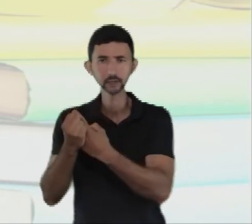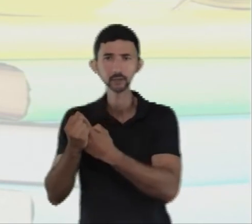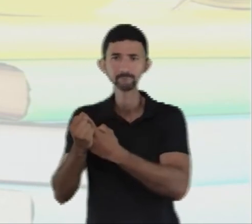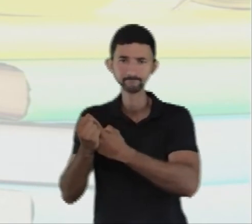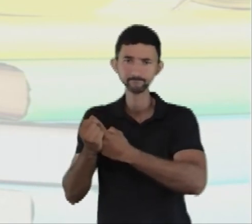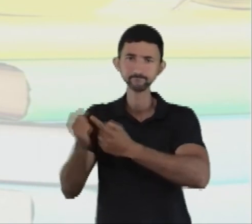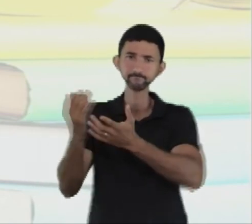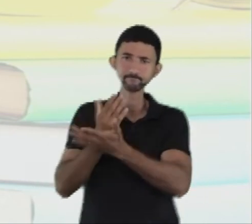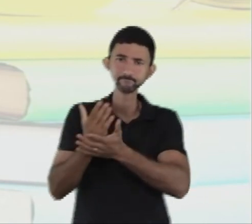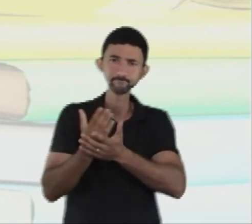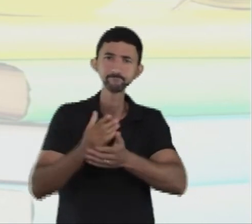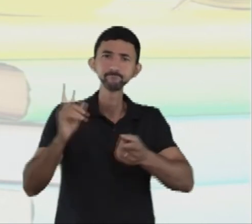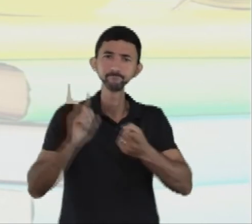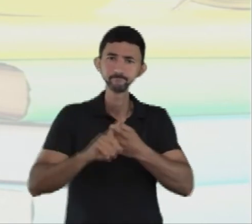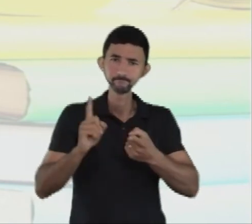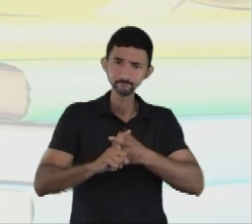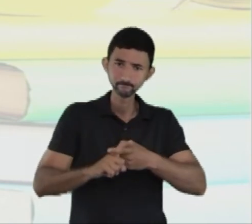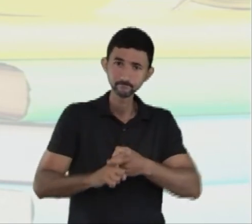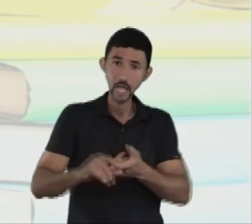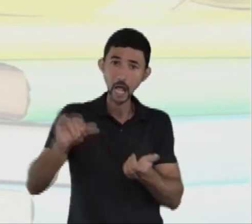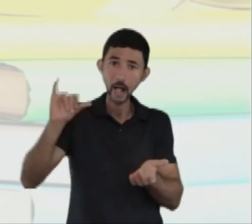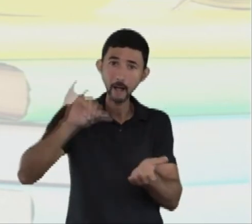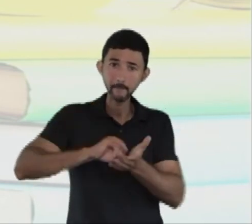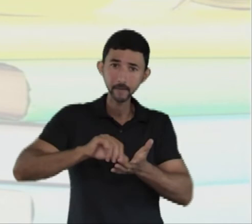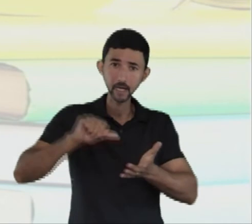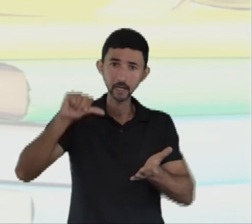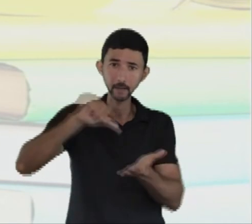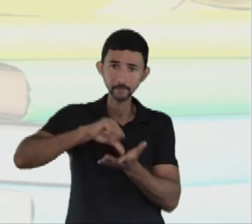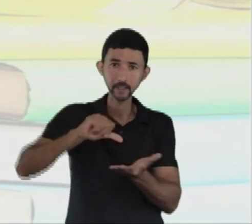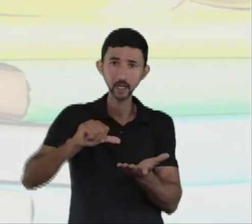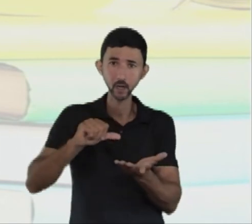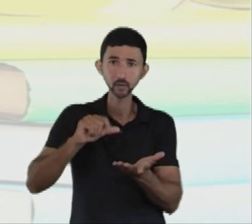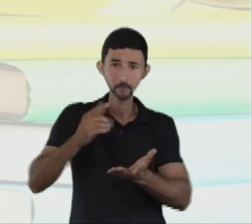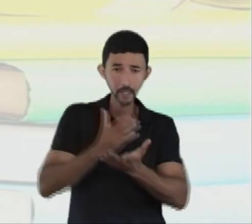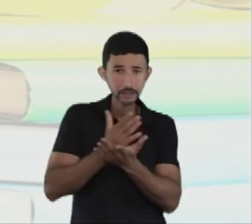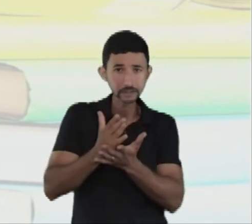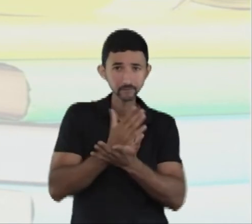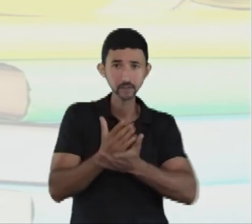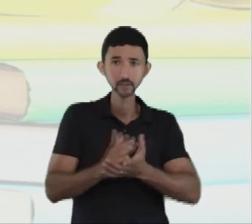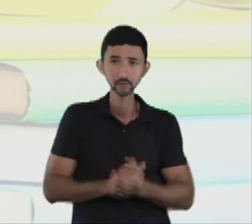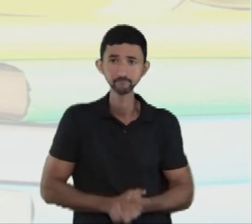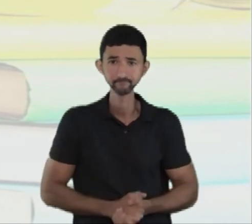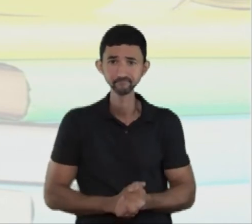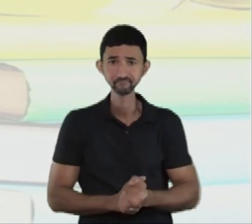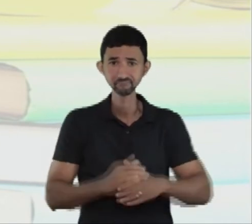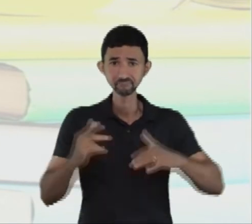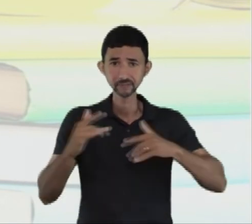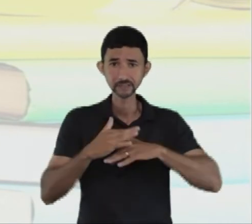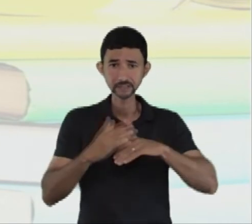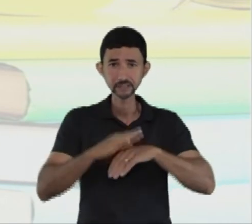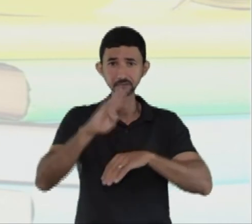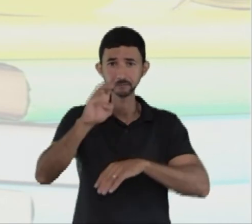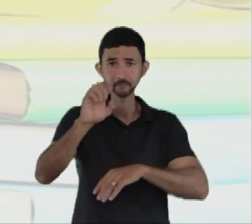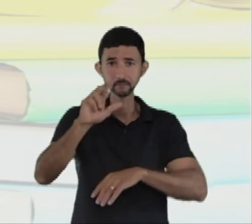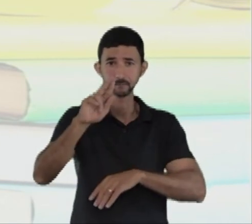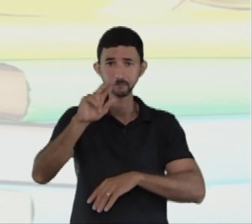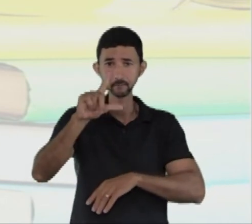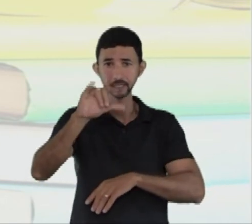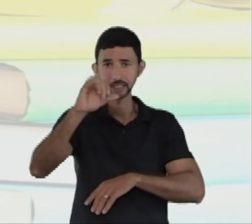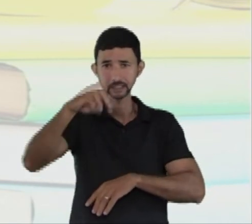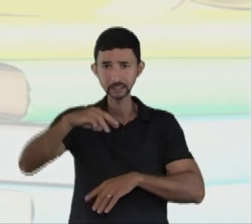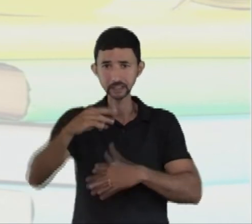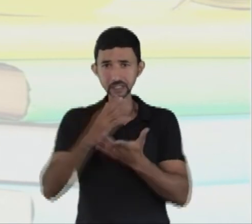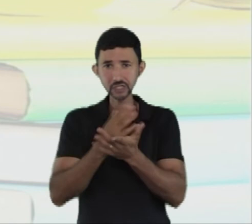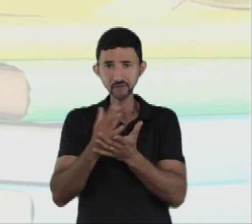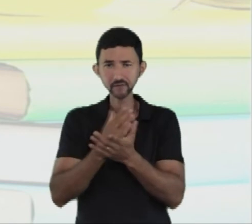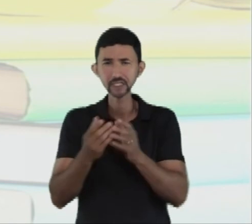ser dividida, a capital da Alemanha também foi dividida. Tá? Berlim. Ela foi tão